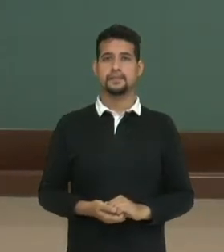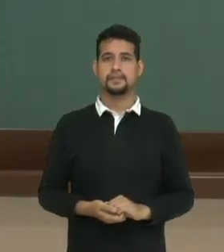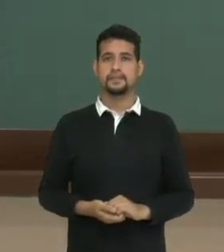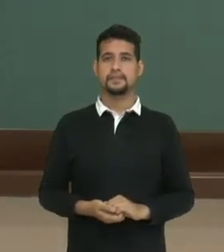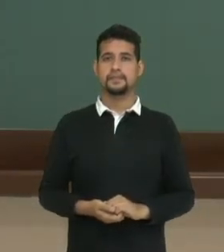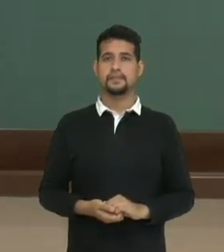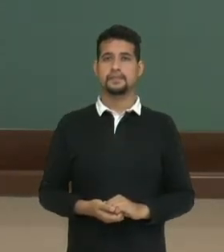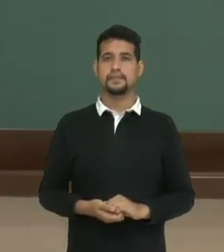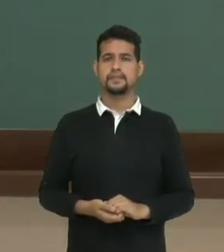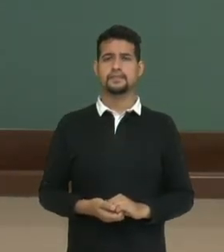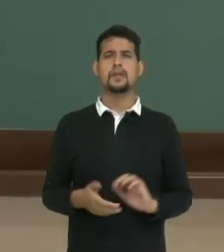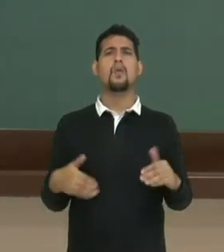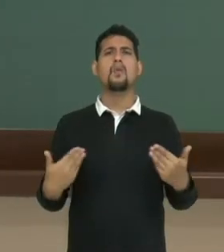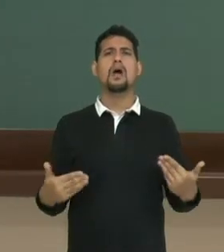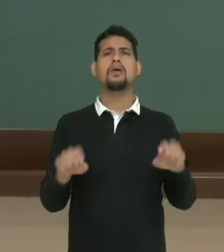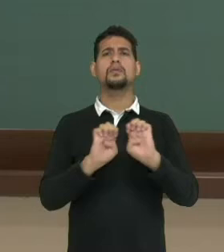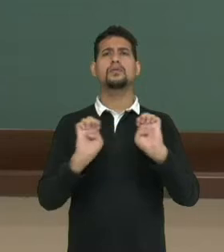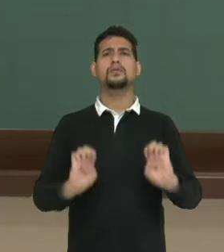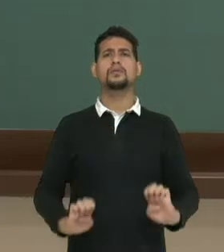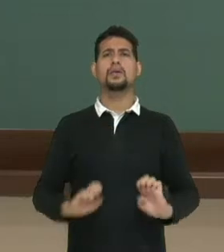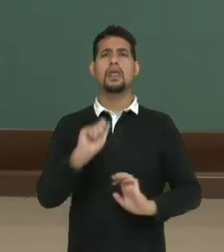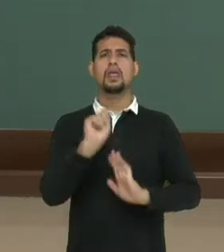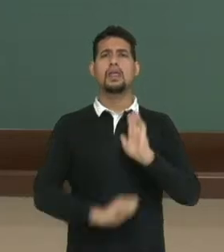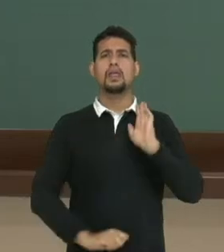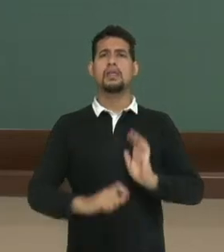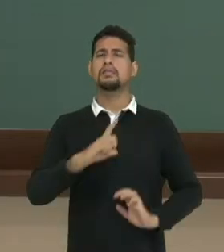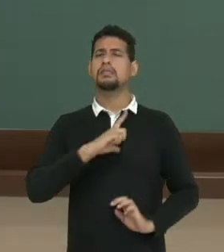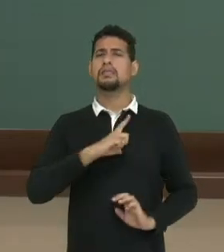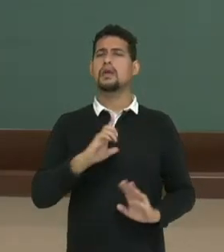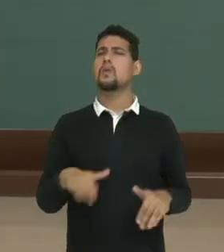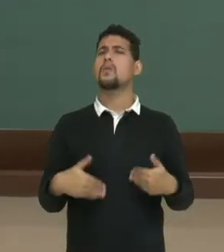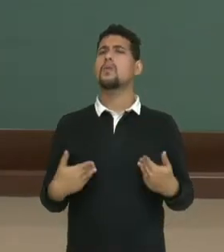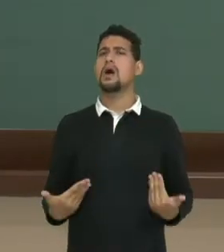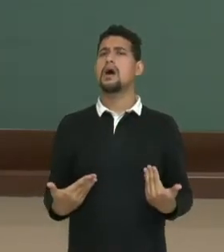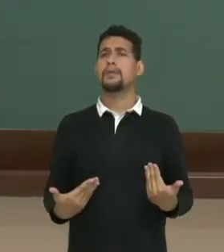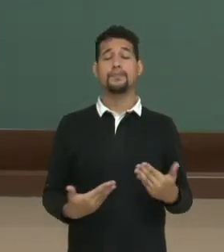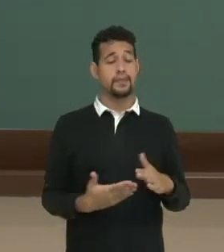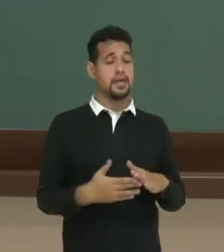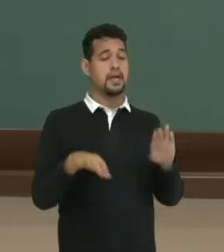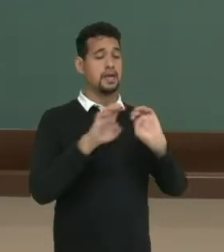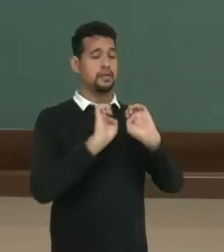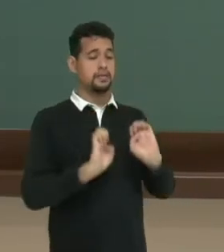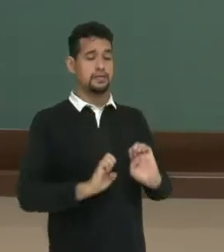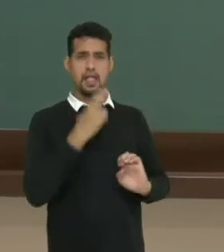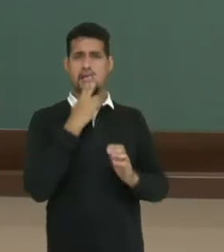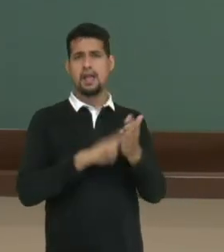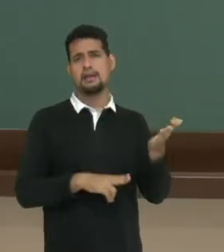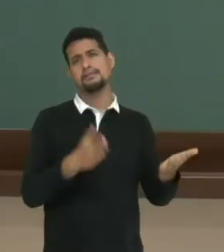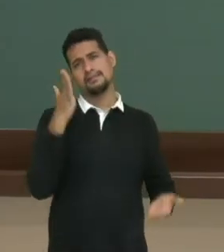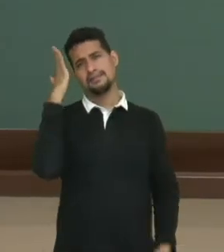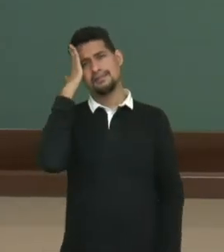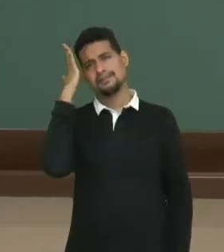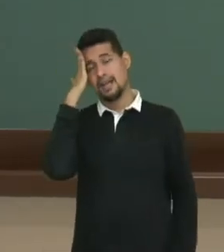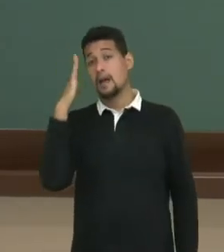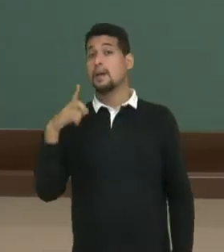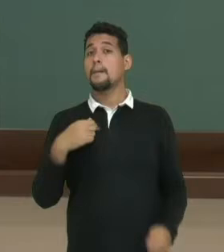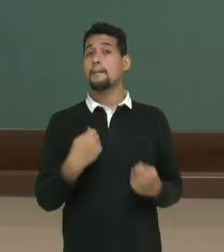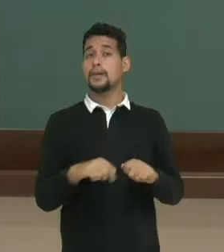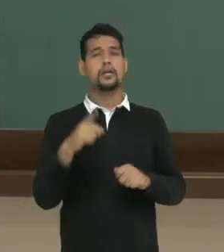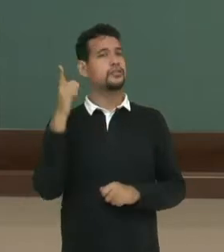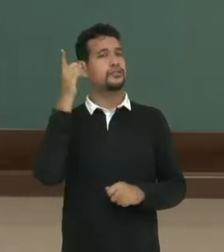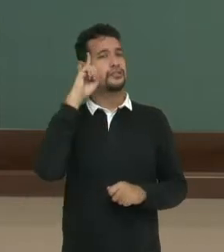Então, que estrutura o texto vai ter para essa pergunta, Então, as estruturas das cartas, vocês sabem, tem que ter lá a